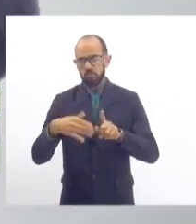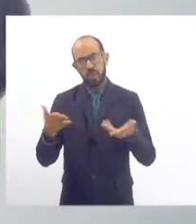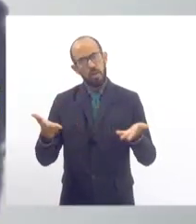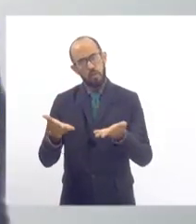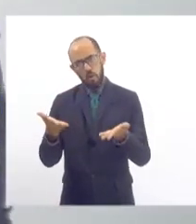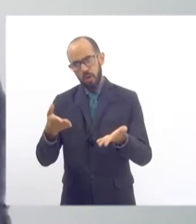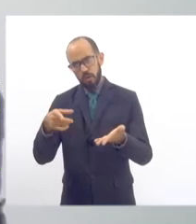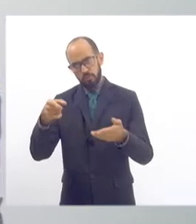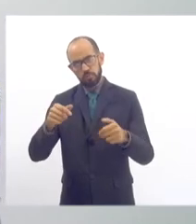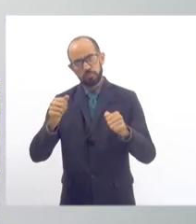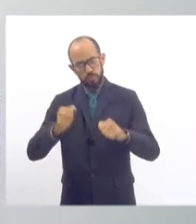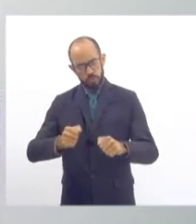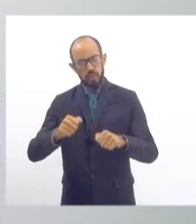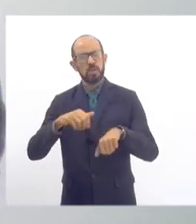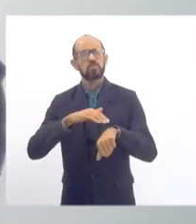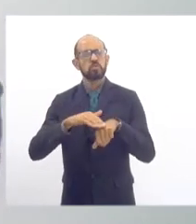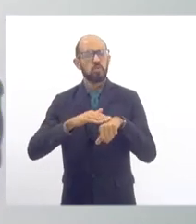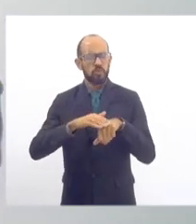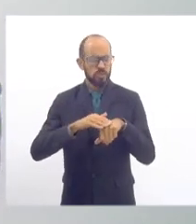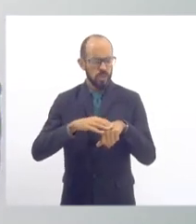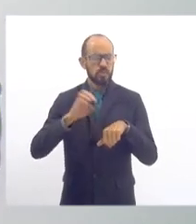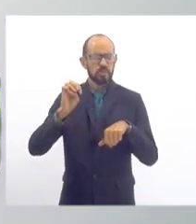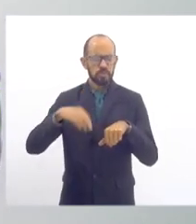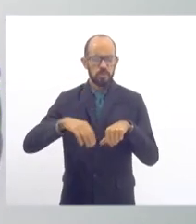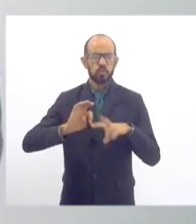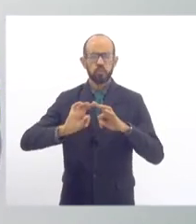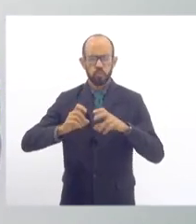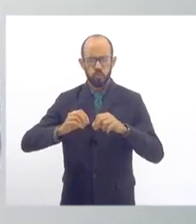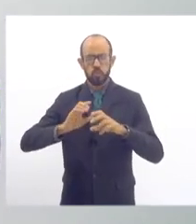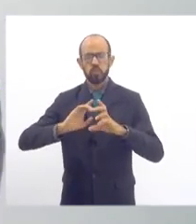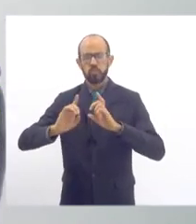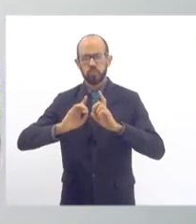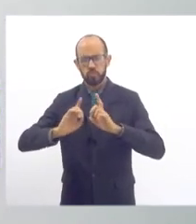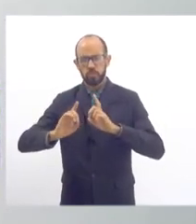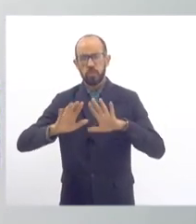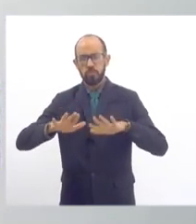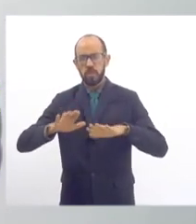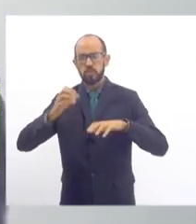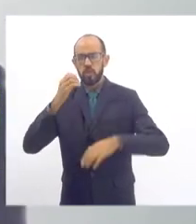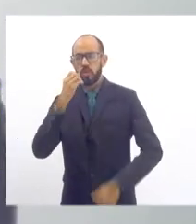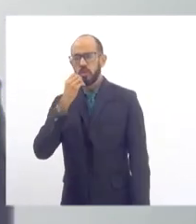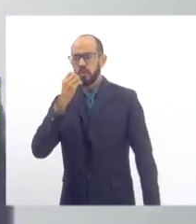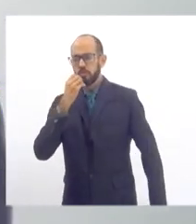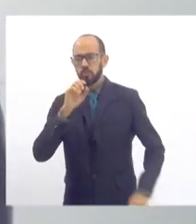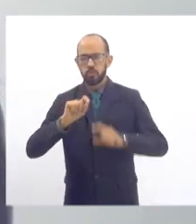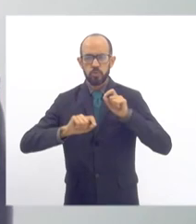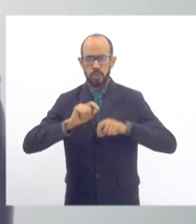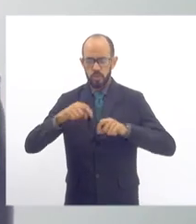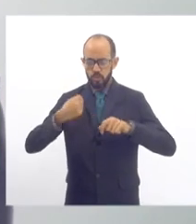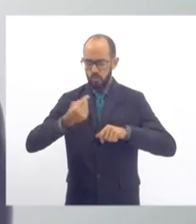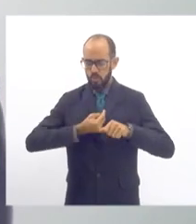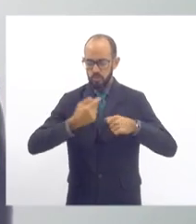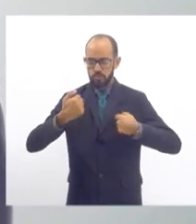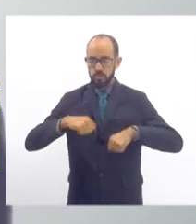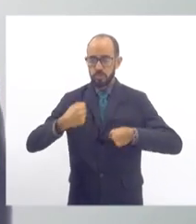descentralizações, podemos discutir tudo como a gente vem discutindo. Agora, obviamente, que a gente